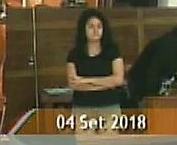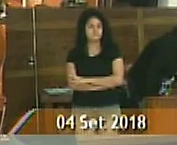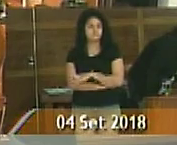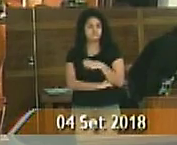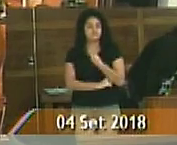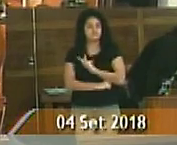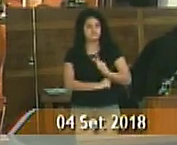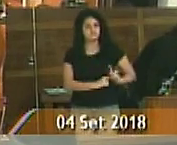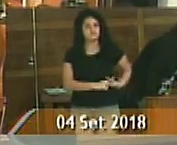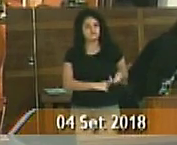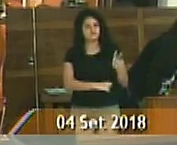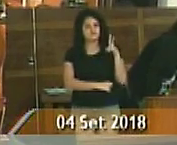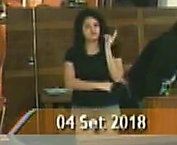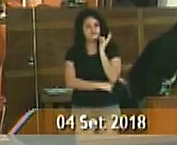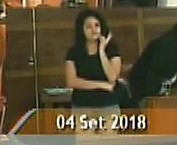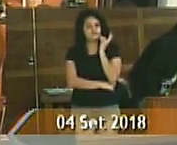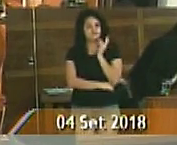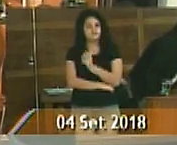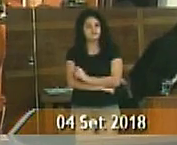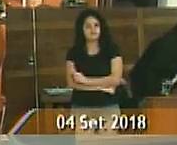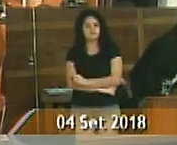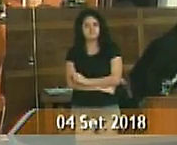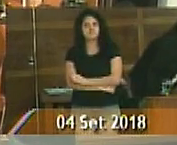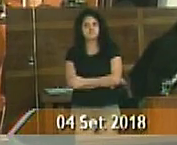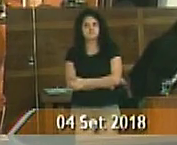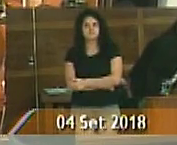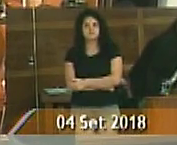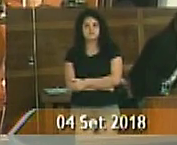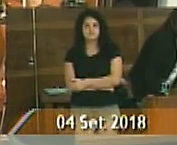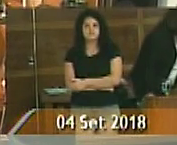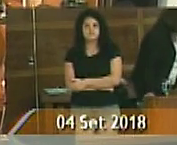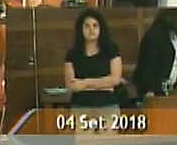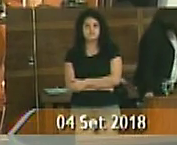Senhor presidente, senhores vereadores,